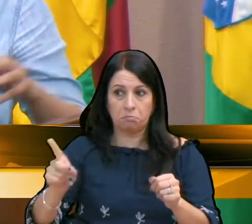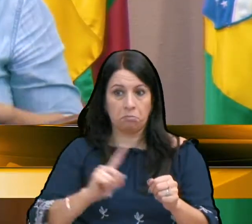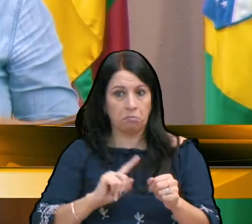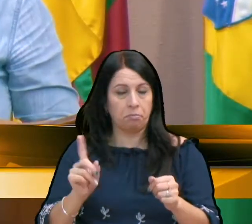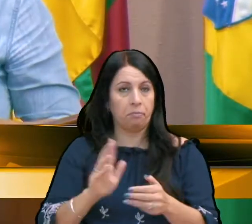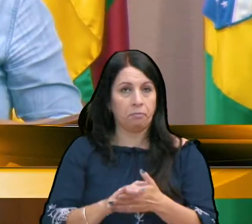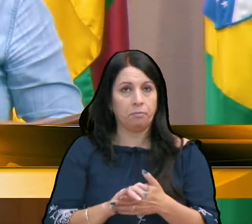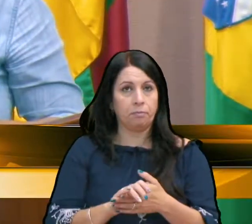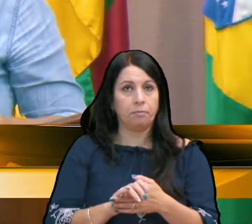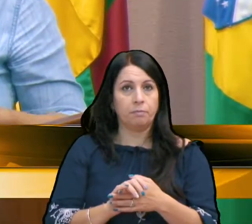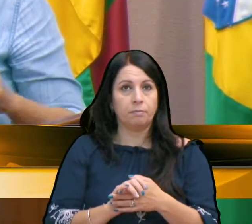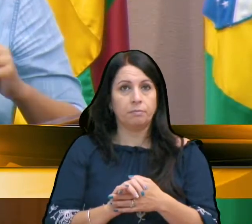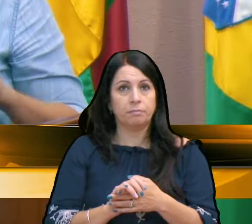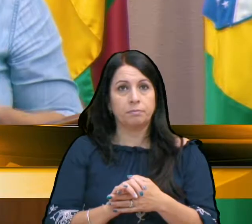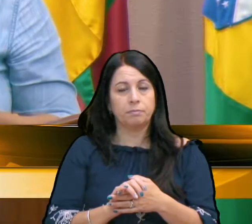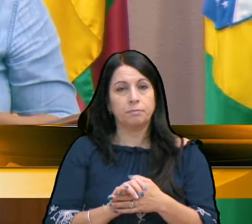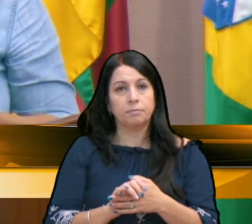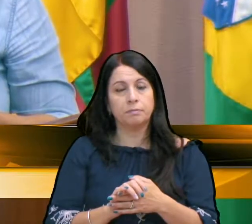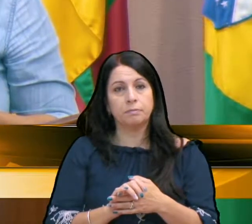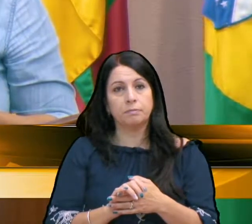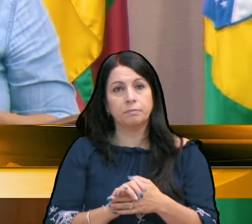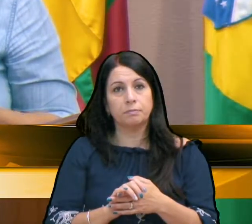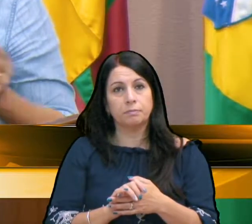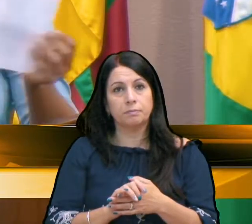né? O trator. Porque